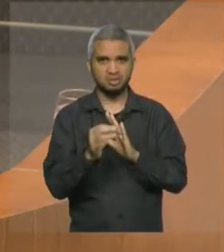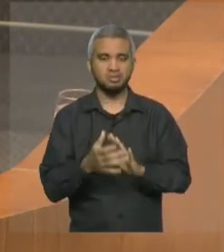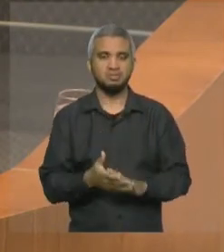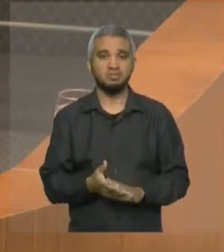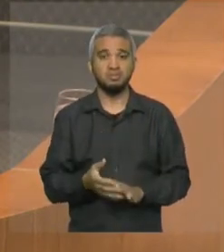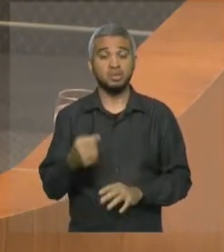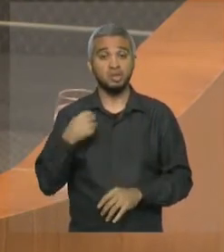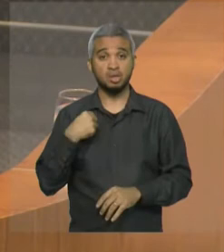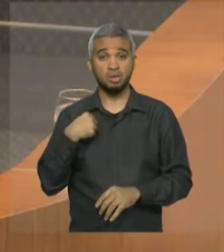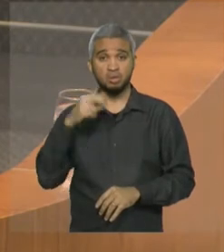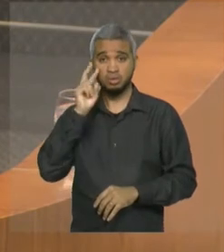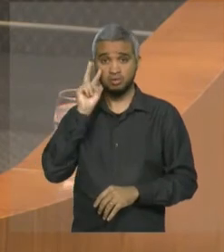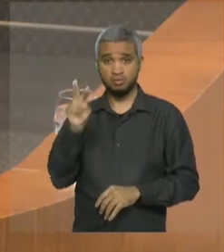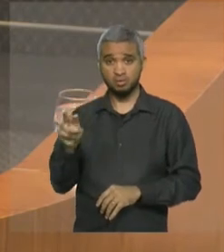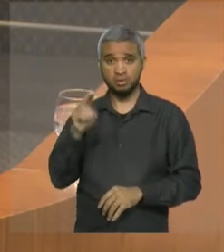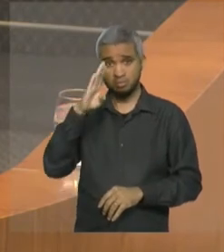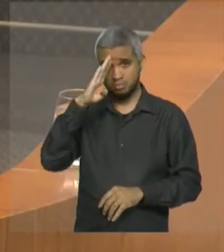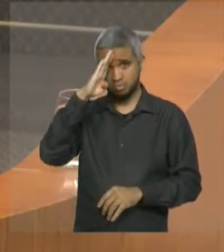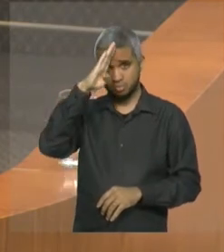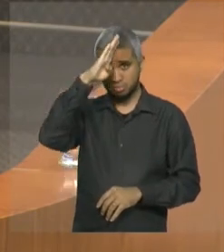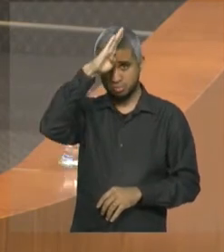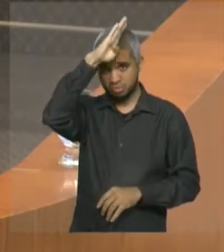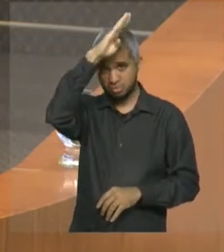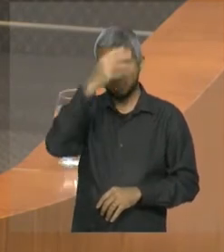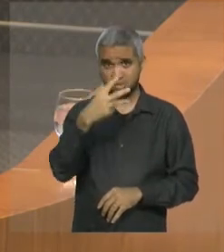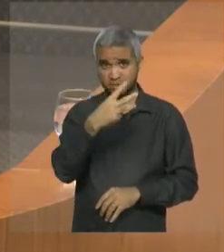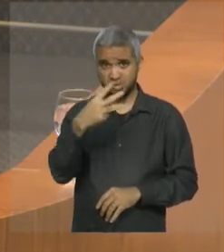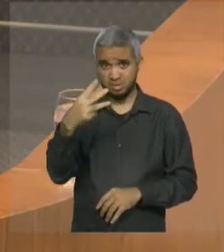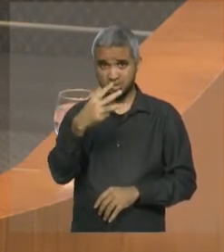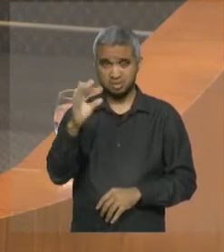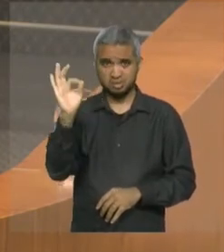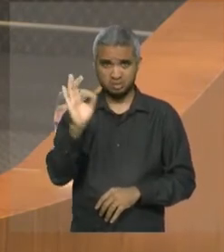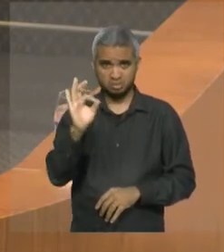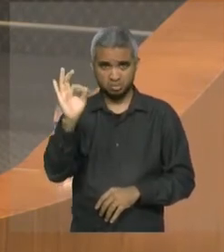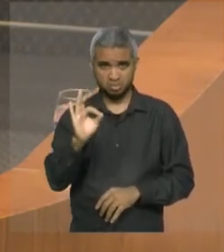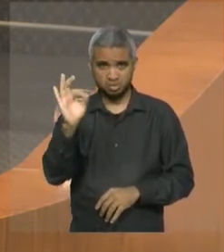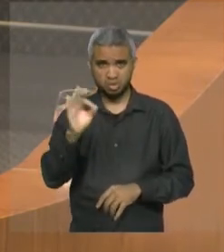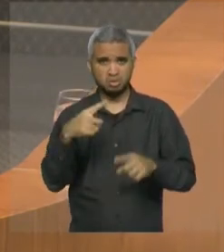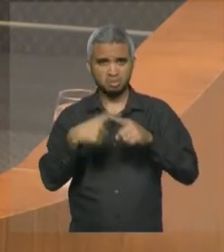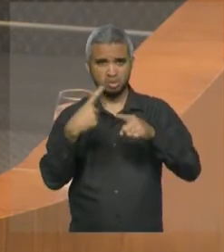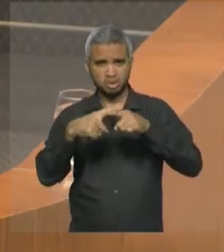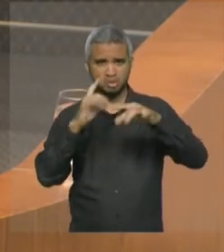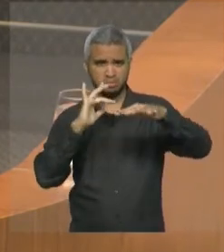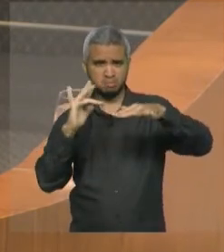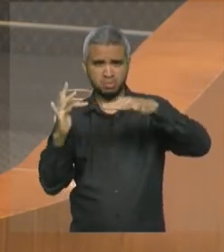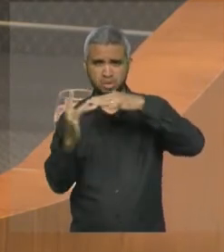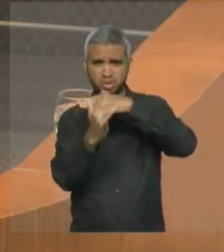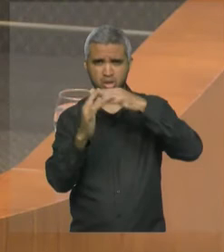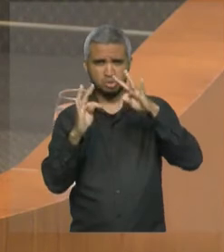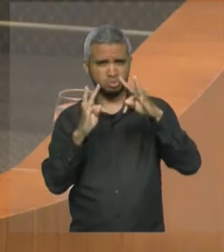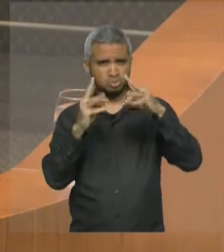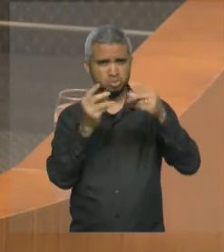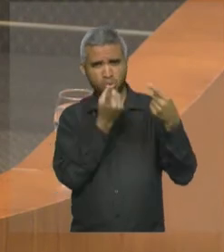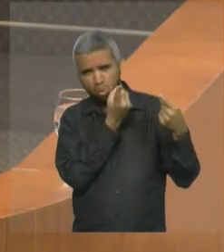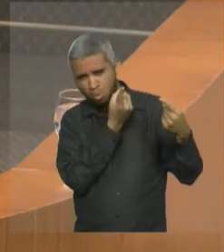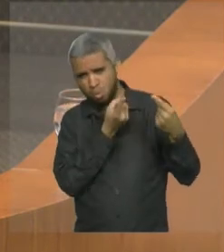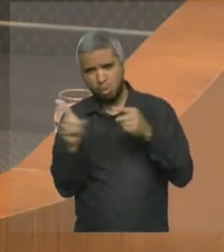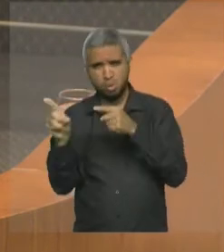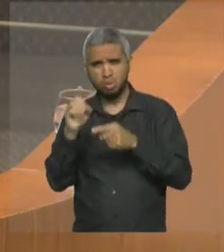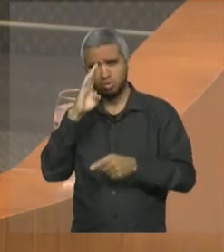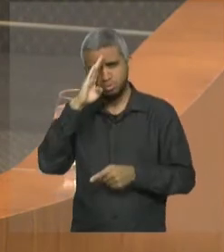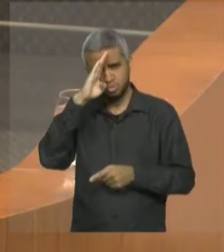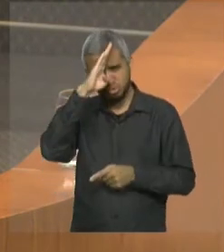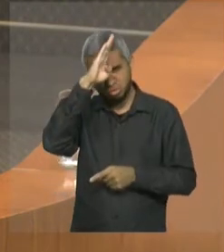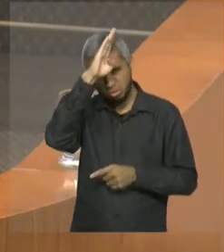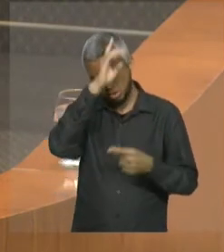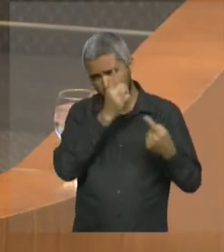com 33%, com toda a mídia contra ele, com tudo contra ele, com as grandes meios de comunicação contra